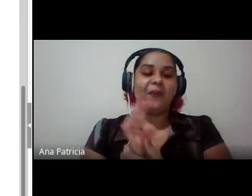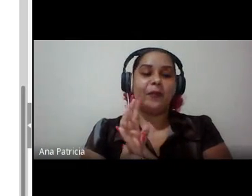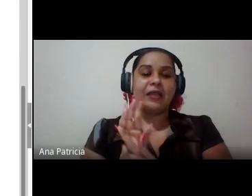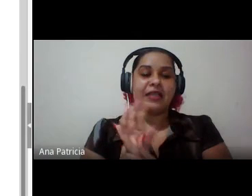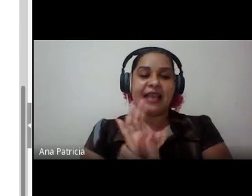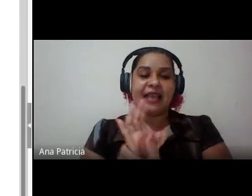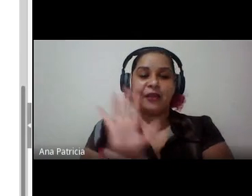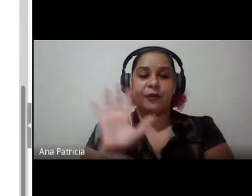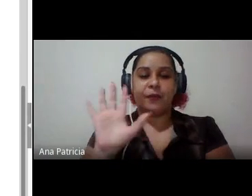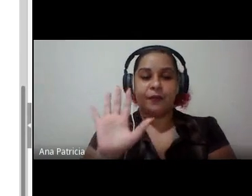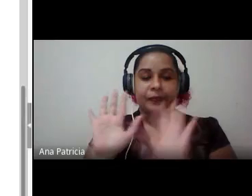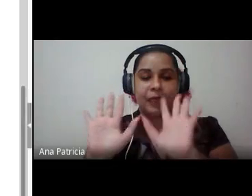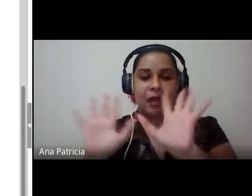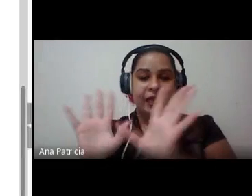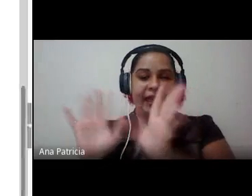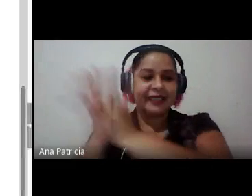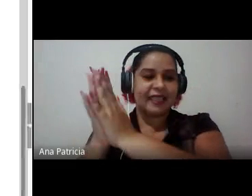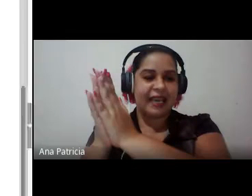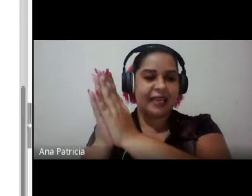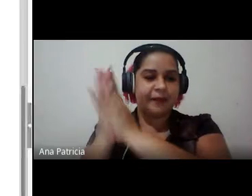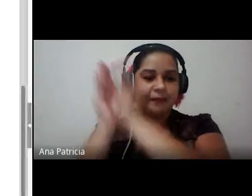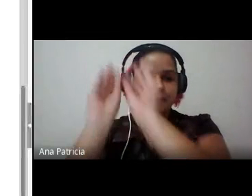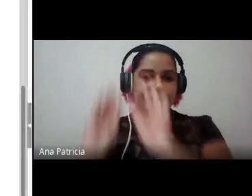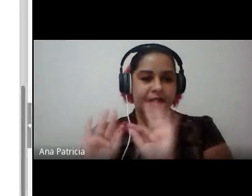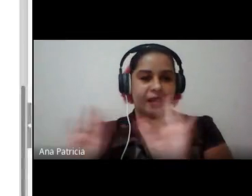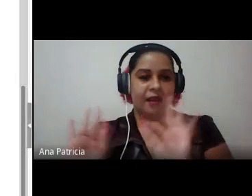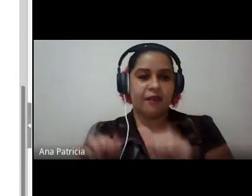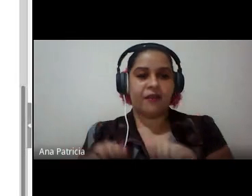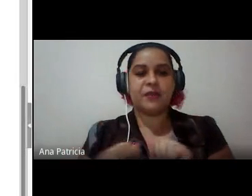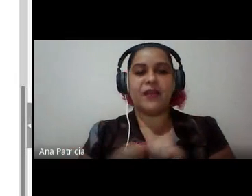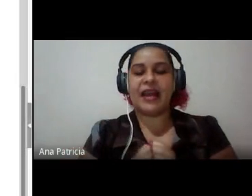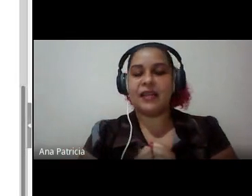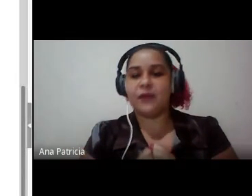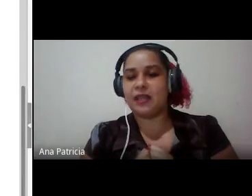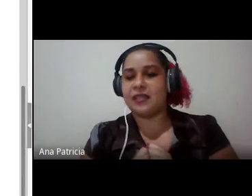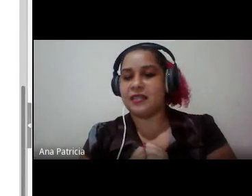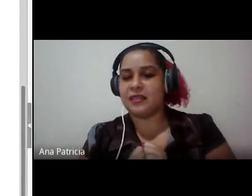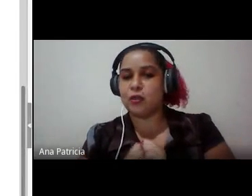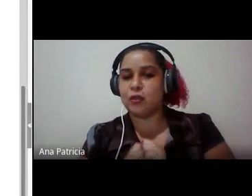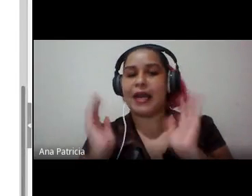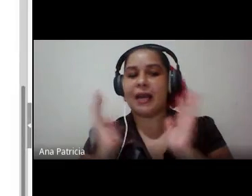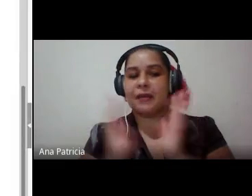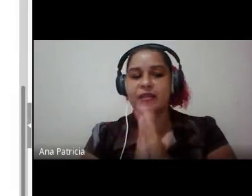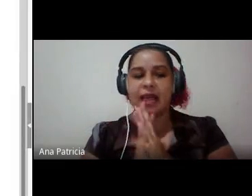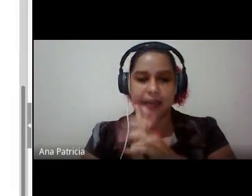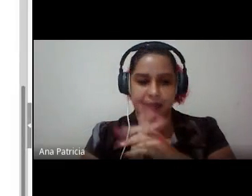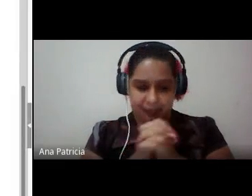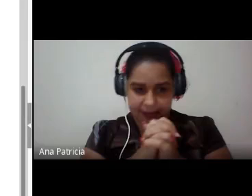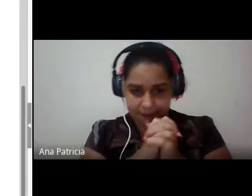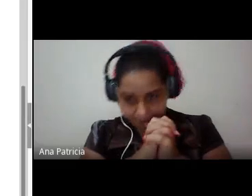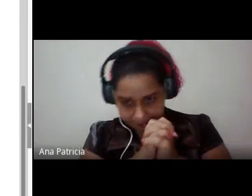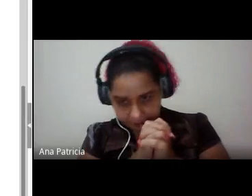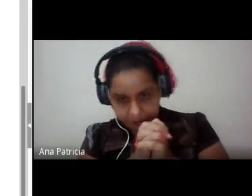Então, certo? Ok? Entendido até aí? Vamos falar dos parâmetros da